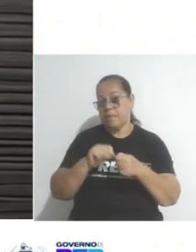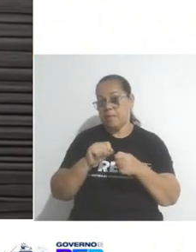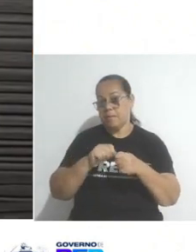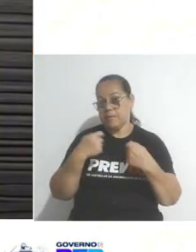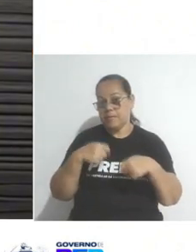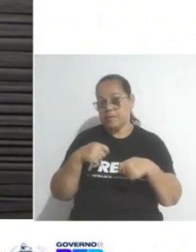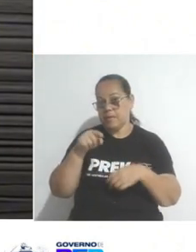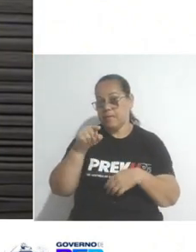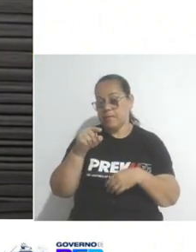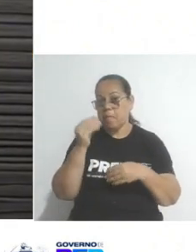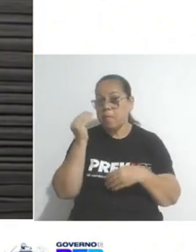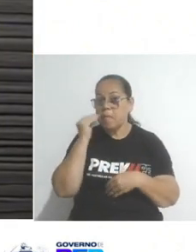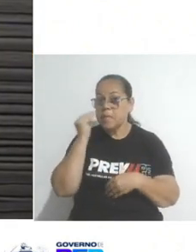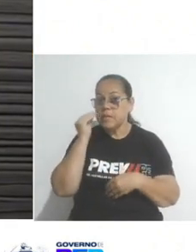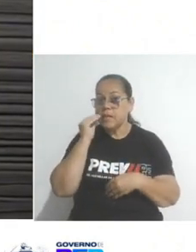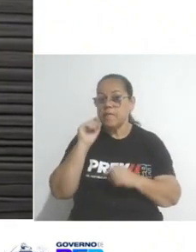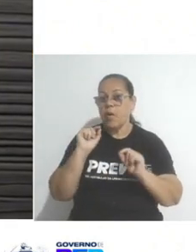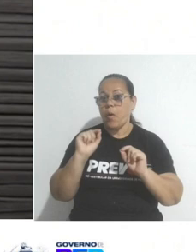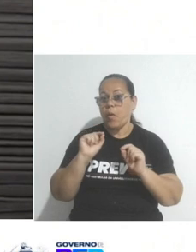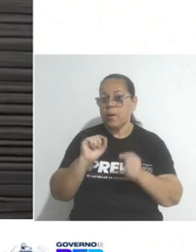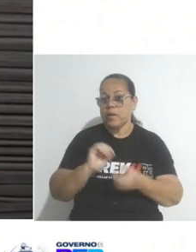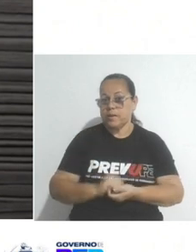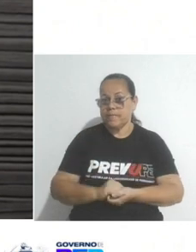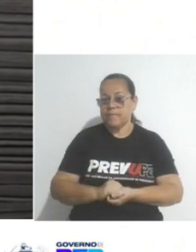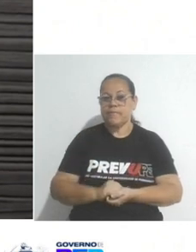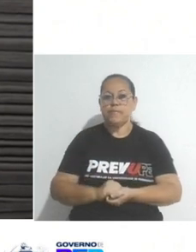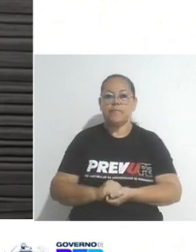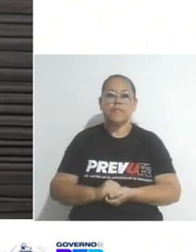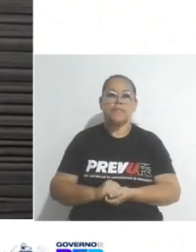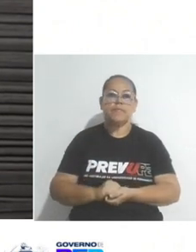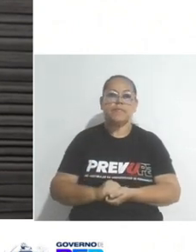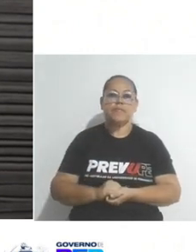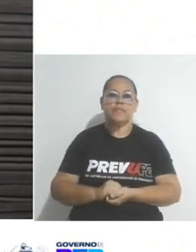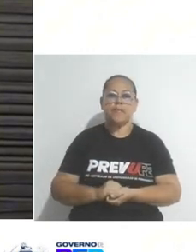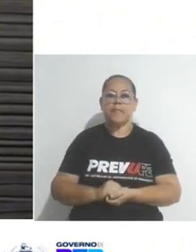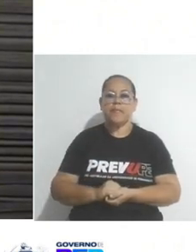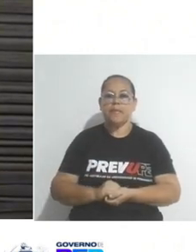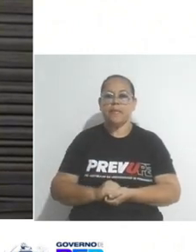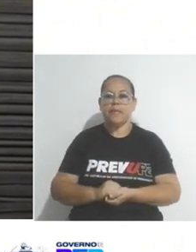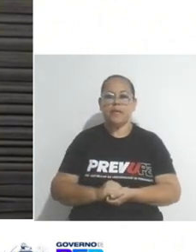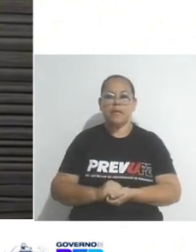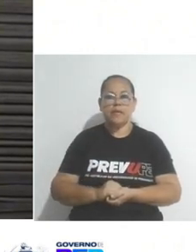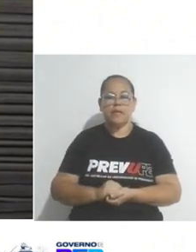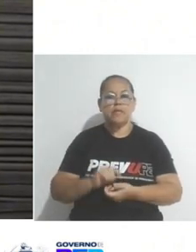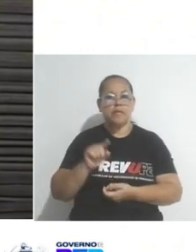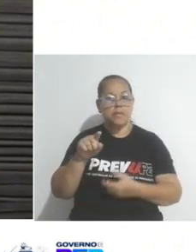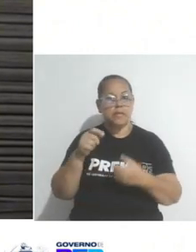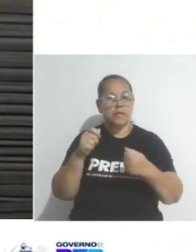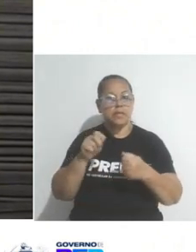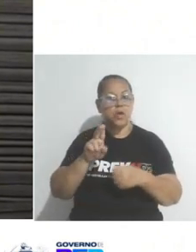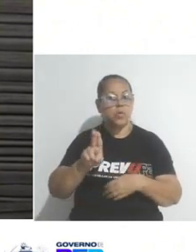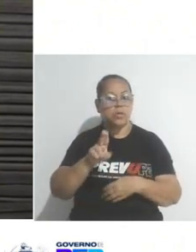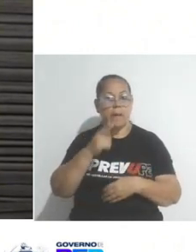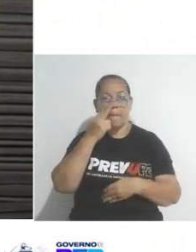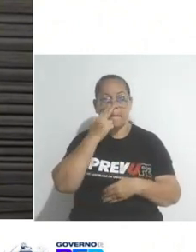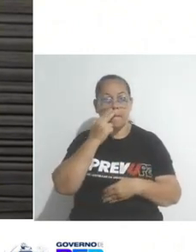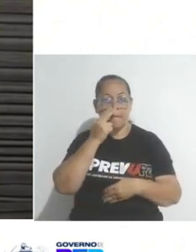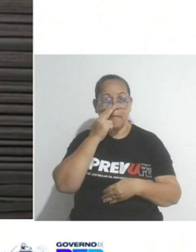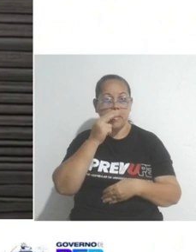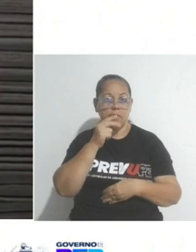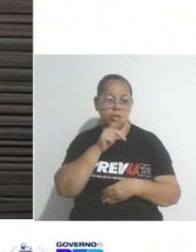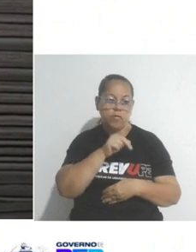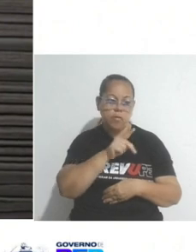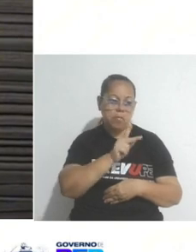aí eu vou querer que você observe é trabalhar com a mesma unidade de medida na nossa